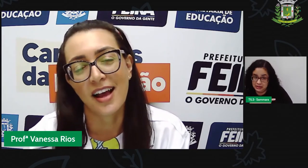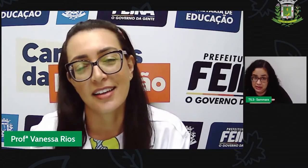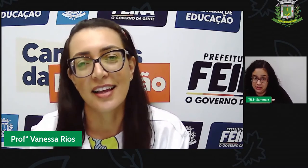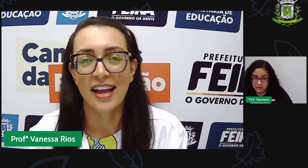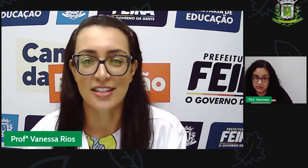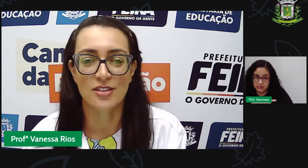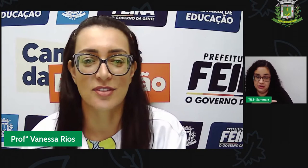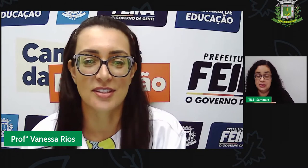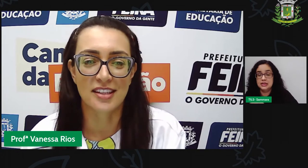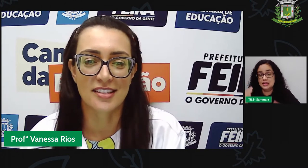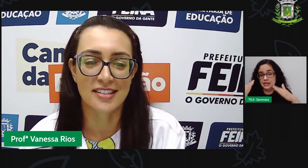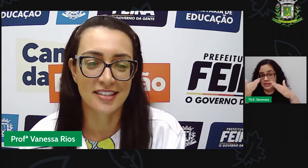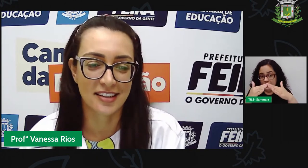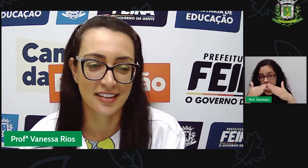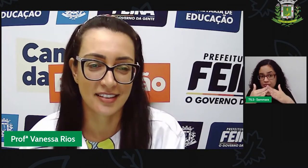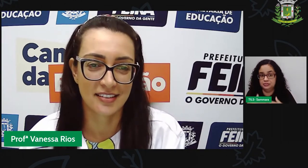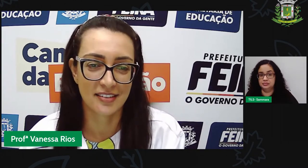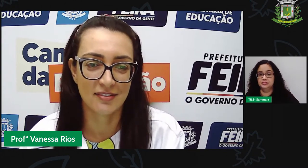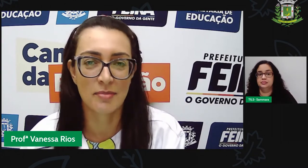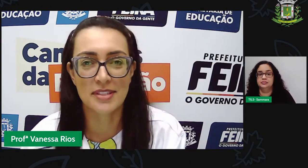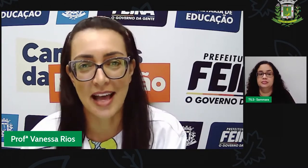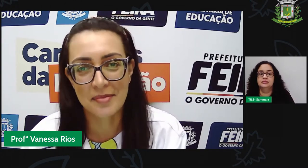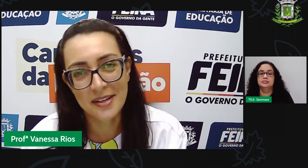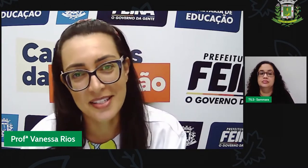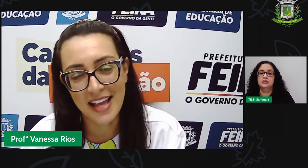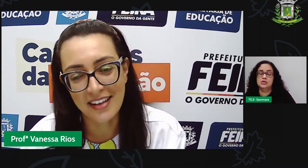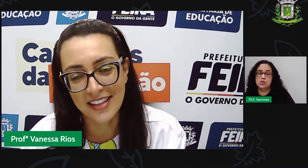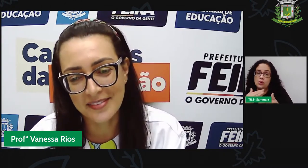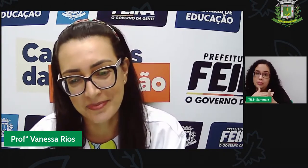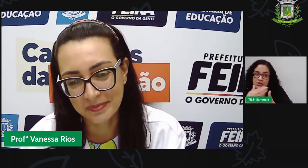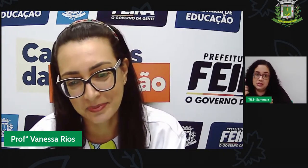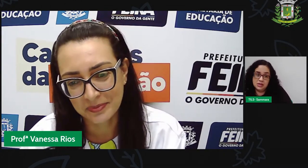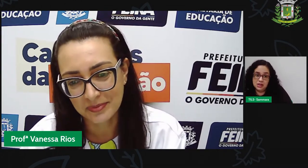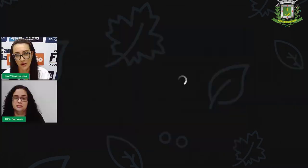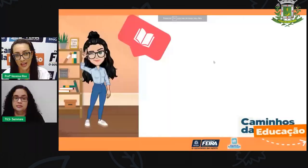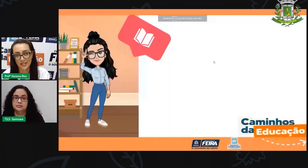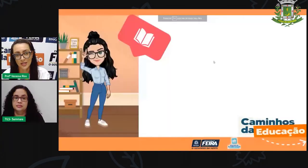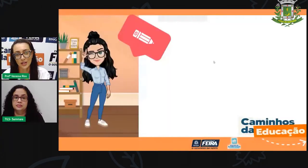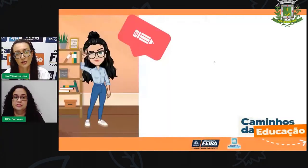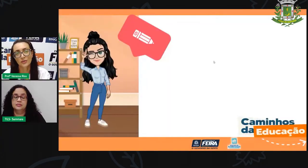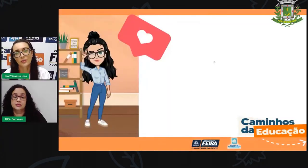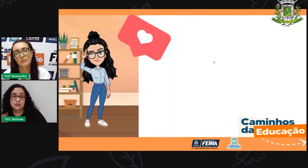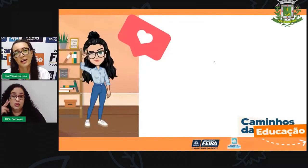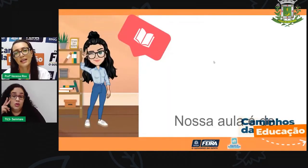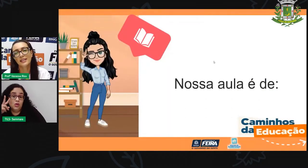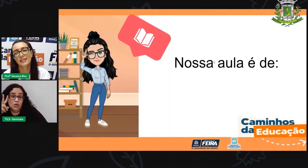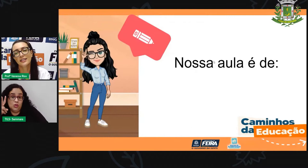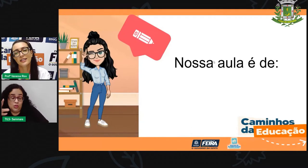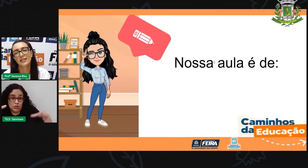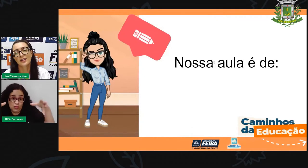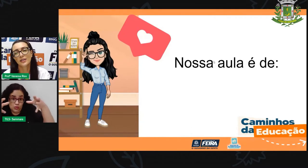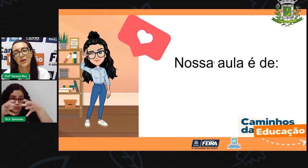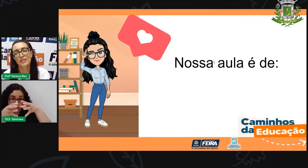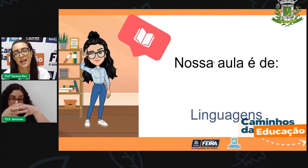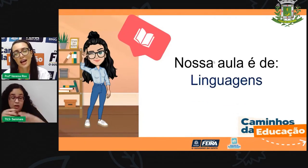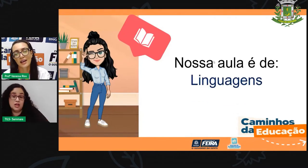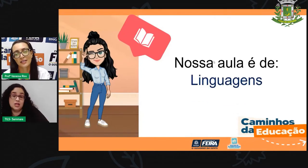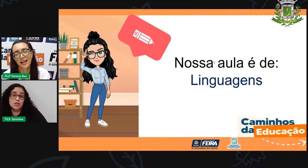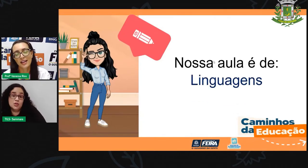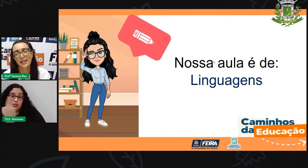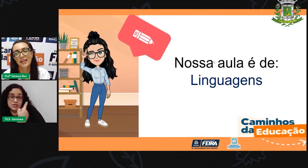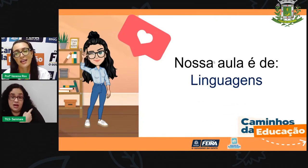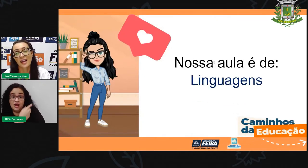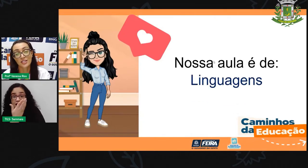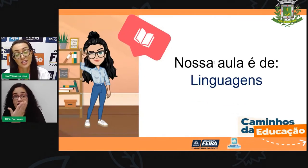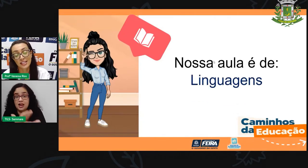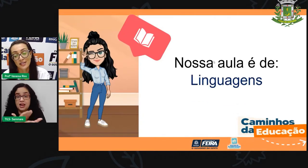receber aí da casa de vocês. Vamos lá para nossa aula? Olha só, turma. Nossa